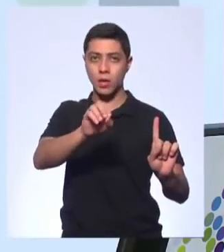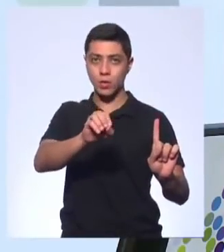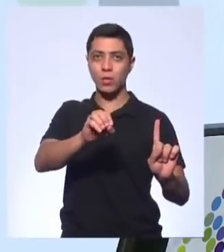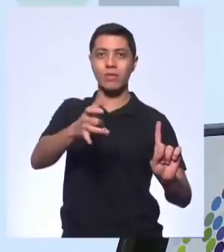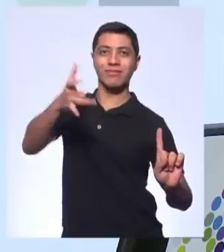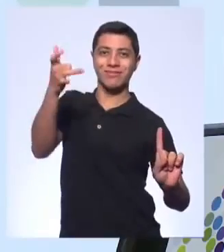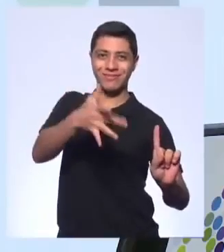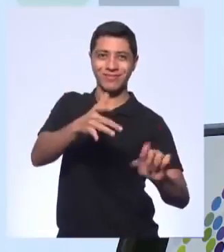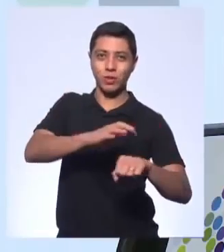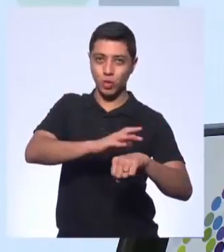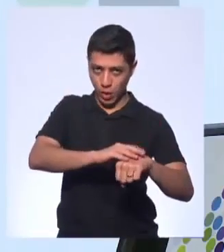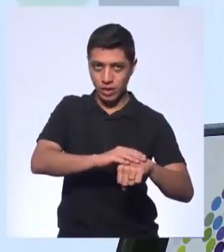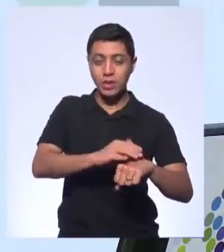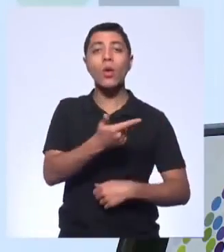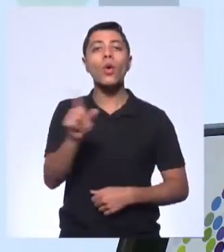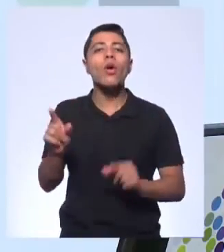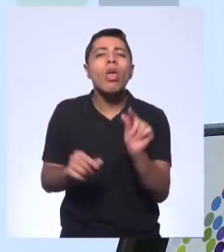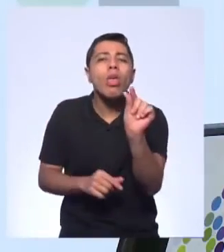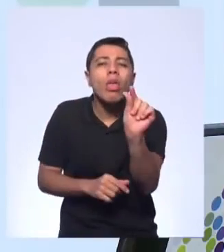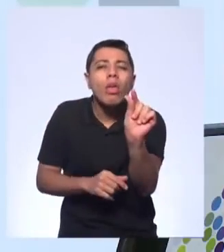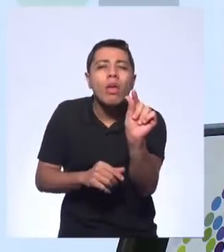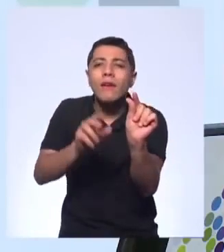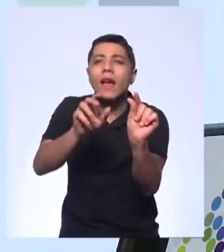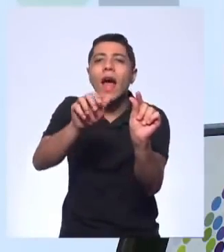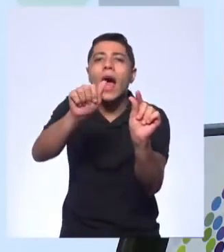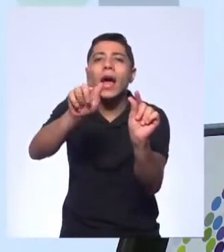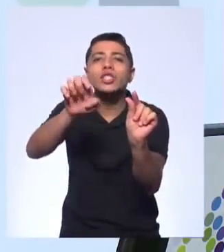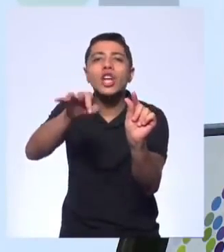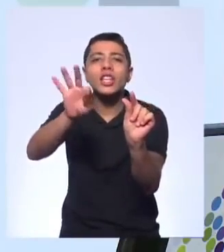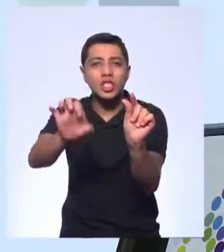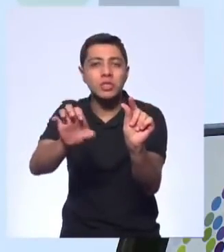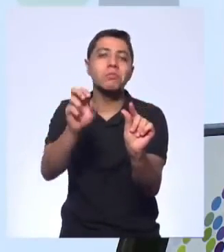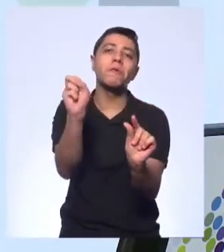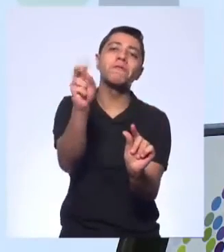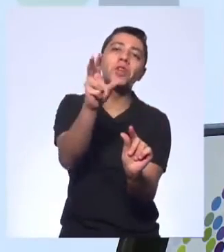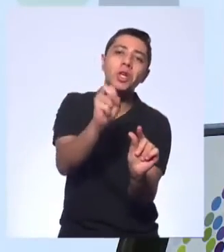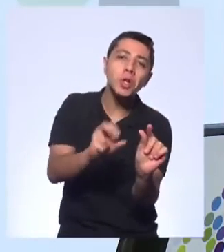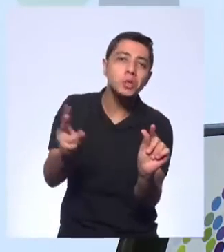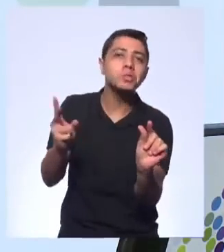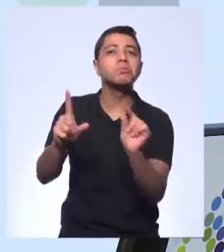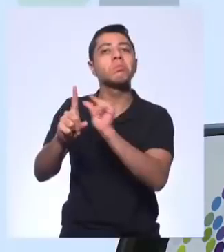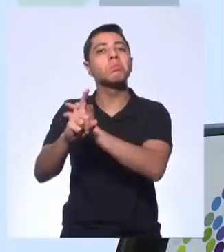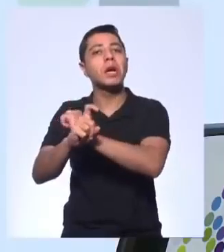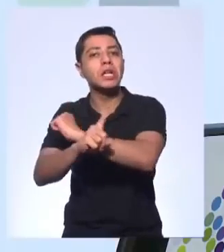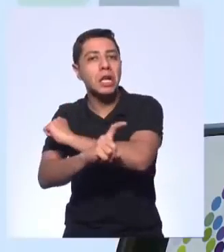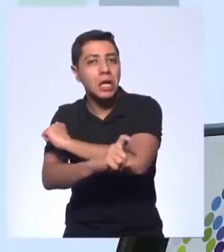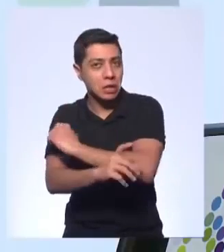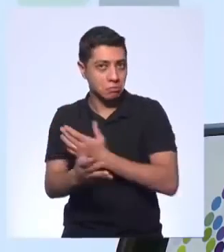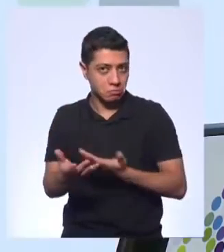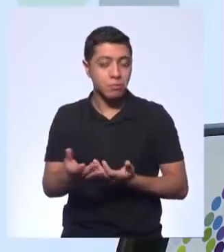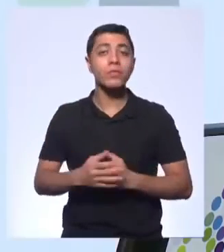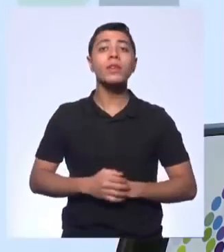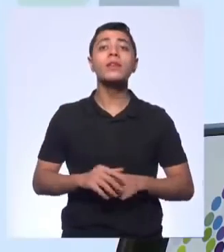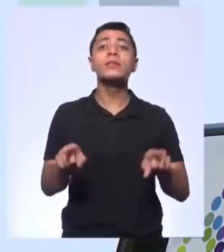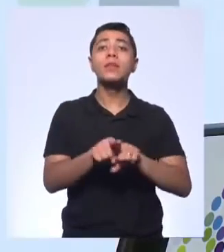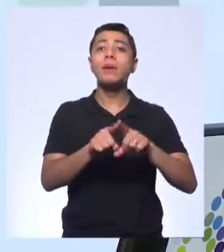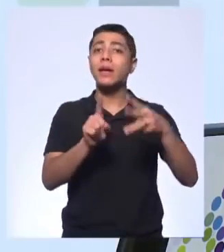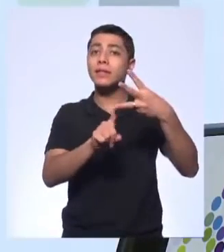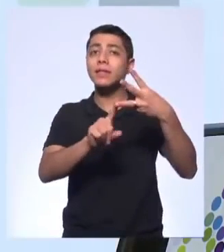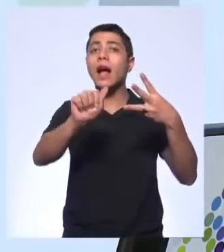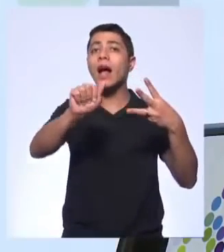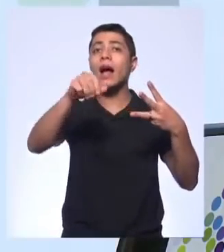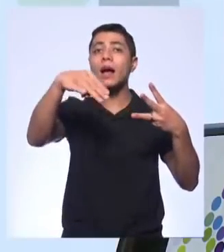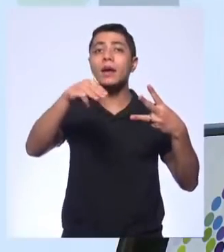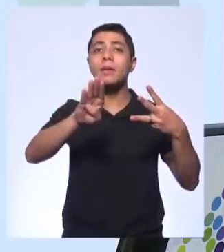causar a doença, e o ambiente. Então, existe essa relação entre esses 3, e muitas vezes com um vetor também que vai